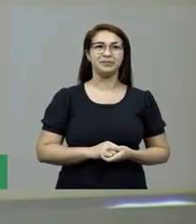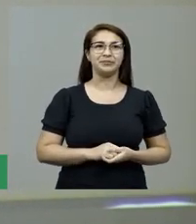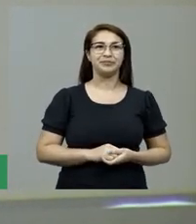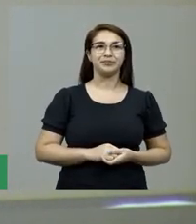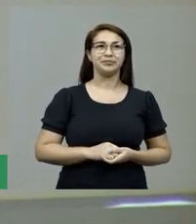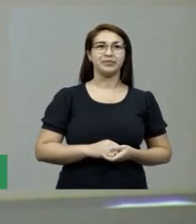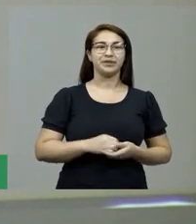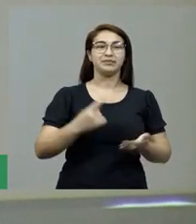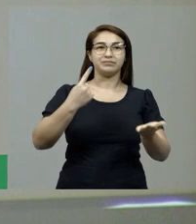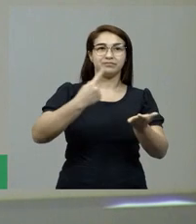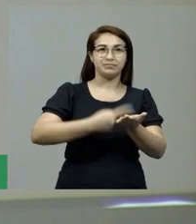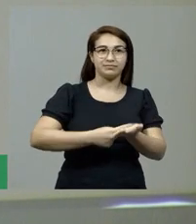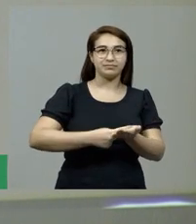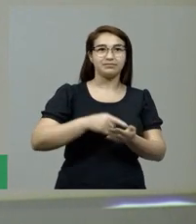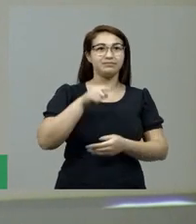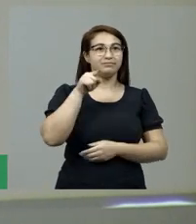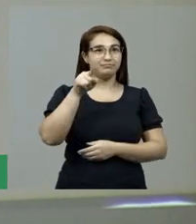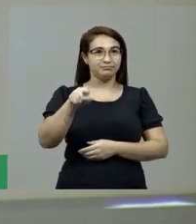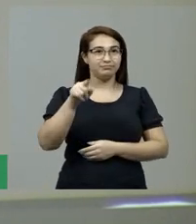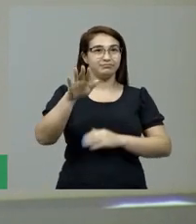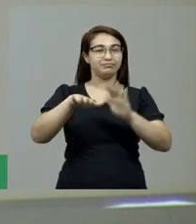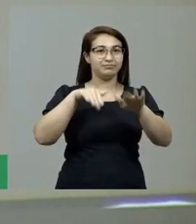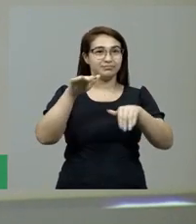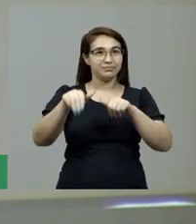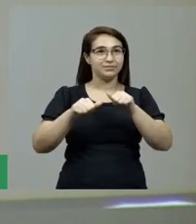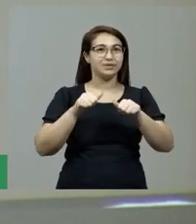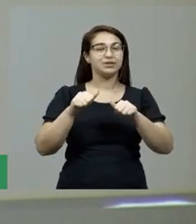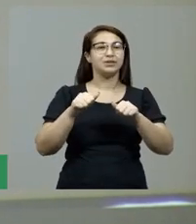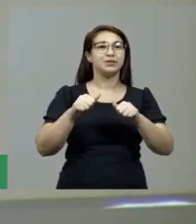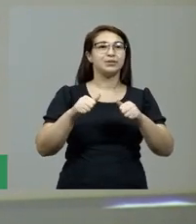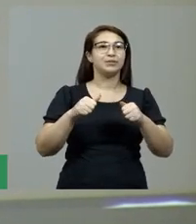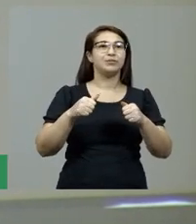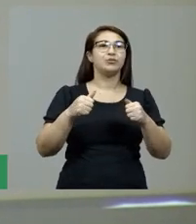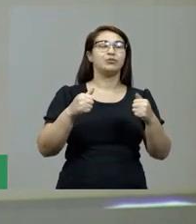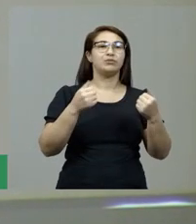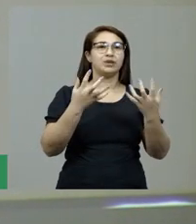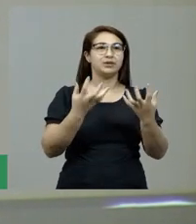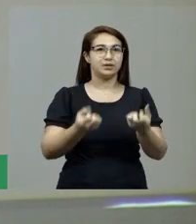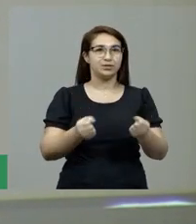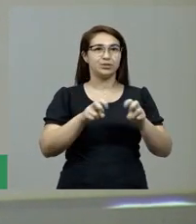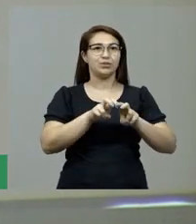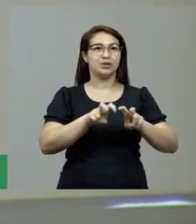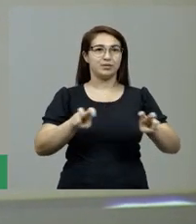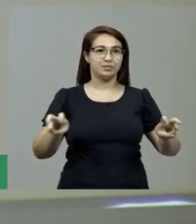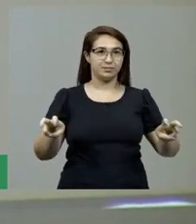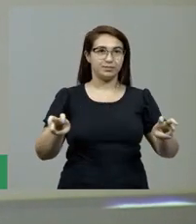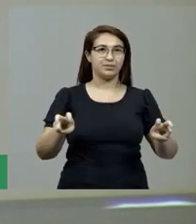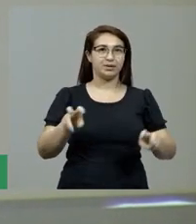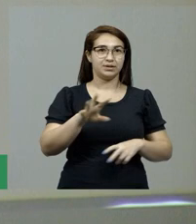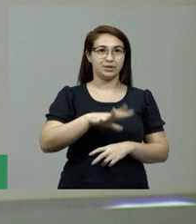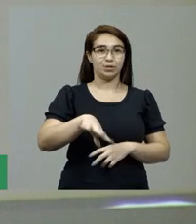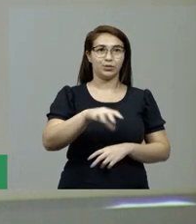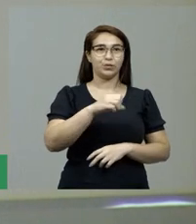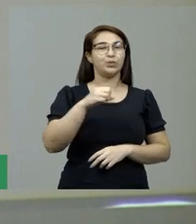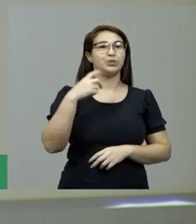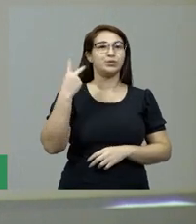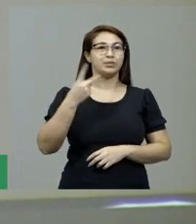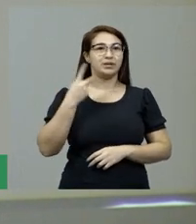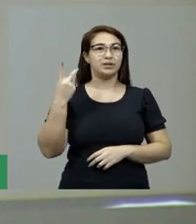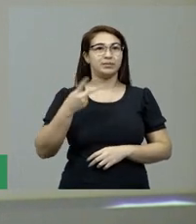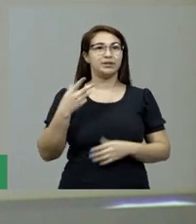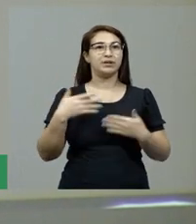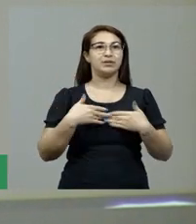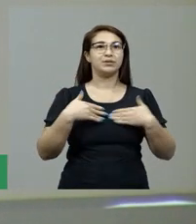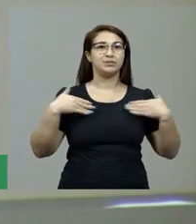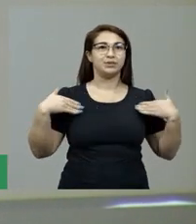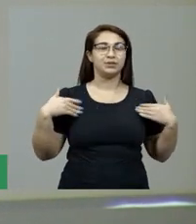sessão foi convocada por sua solicitação, acolhida pela mesa e aprovada por unanimidade pelos demais parlamentares, em homenagem